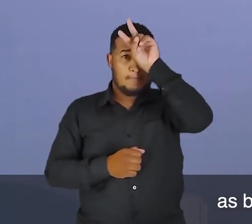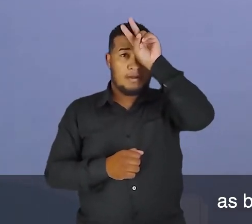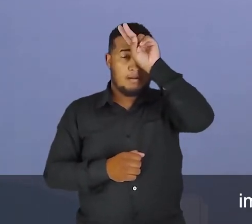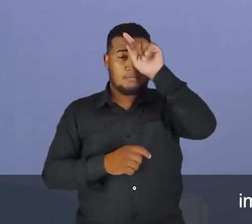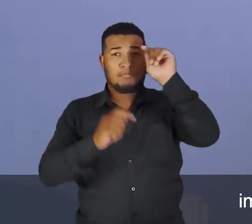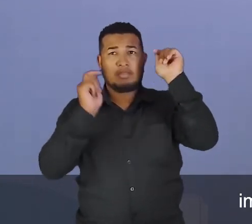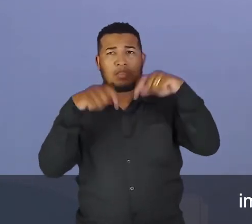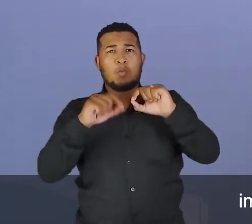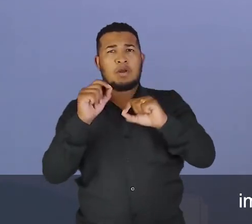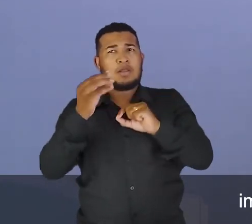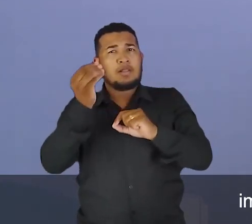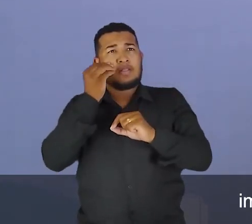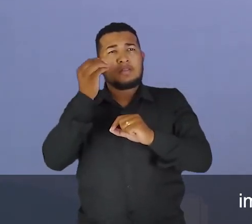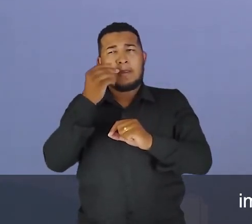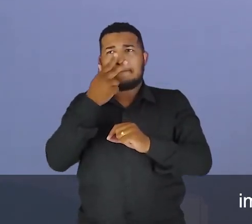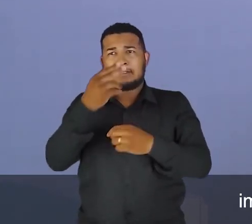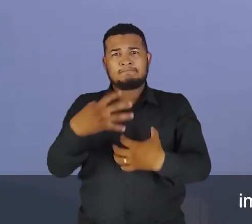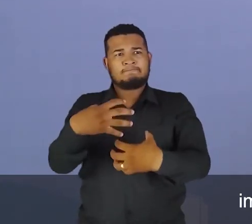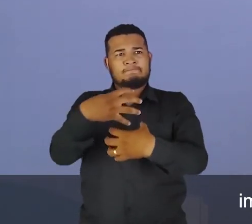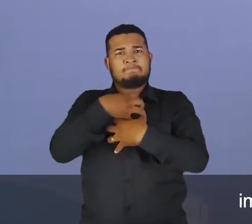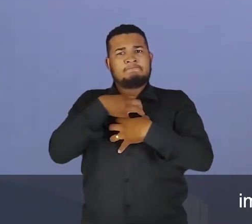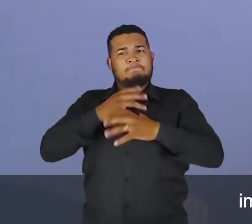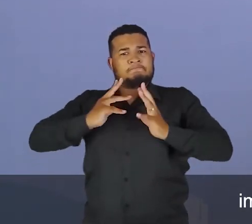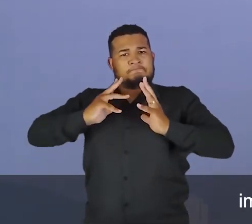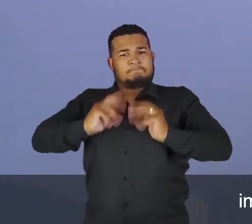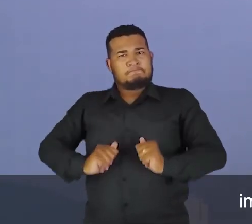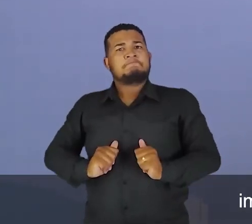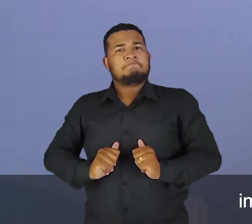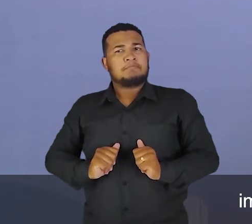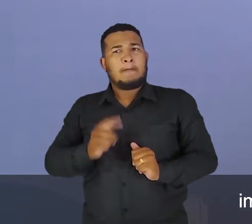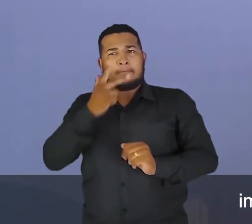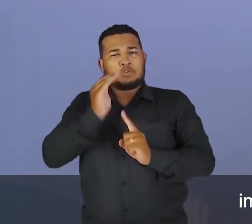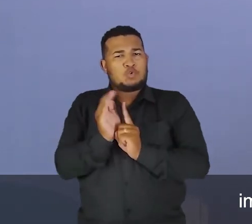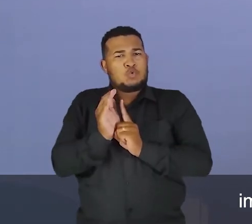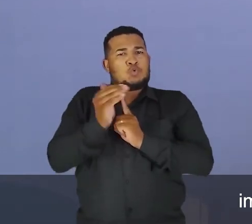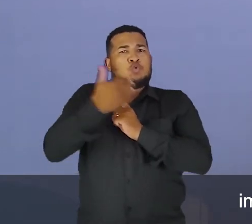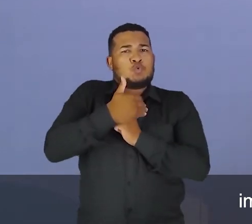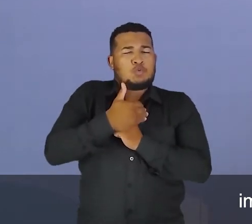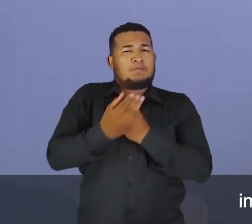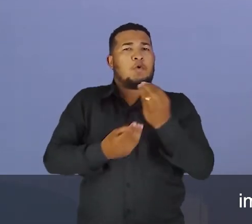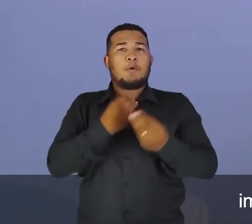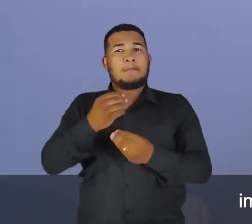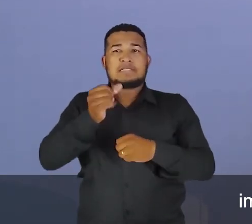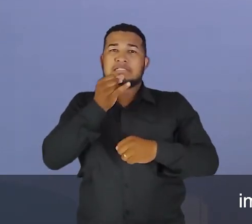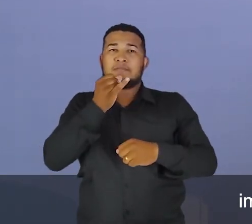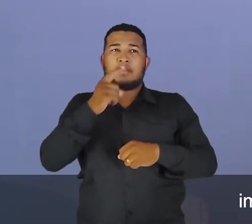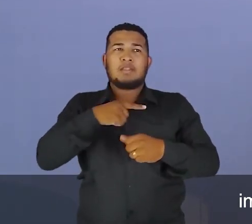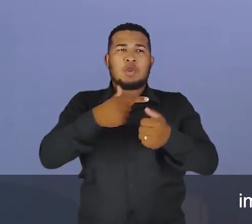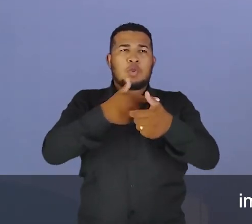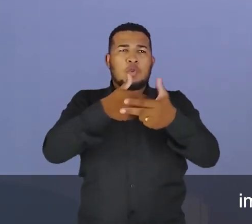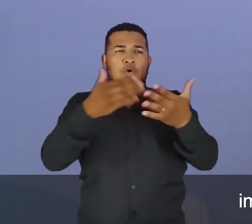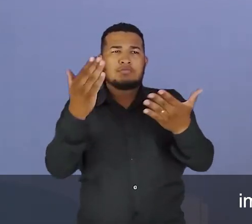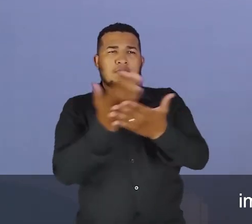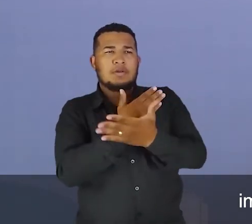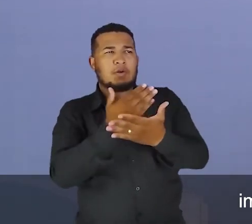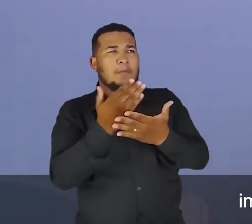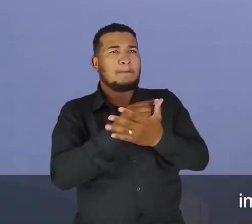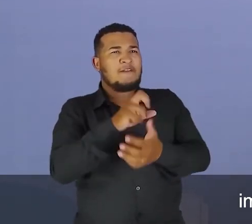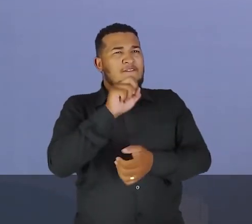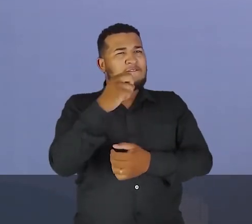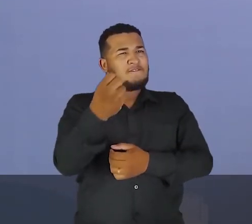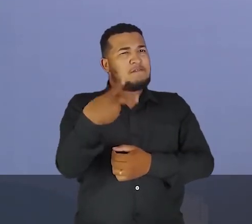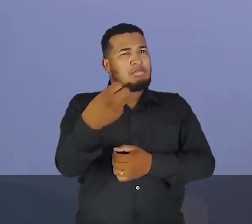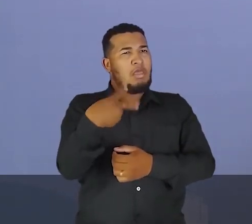de adquirir imunidade à medida que se coloca algo que é tóxico a